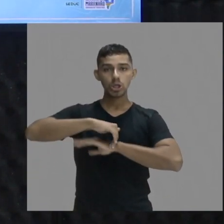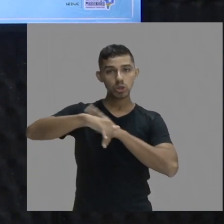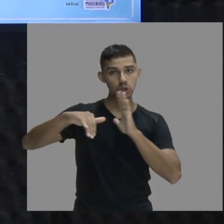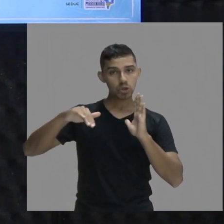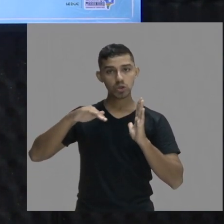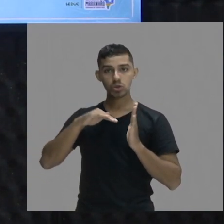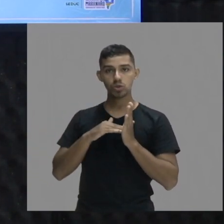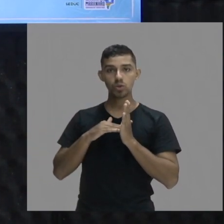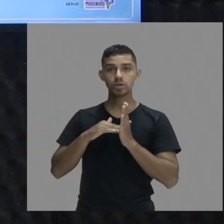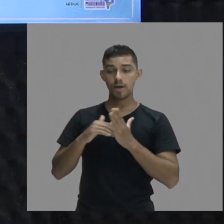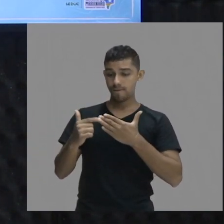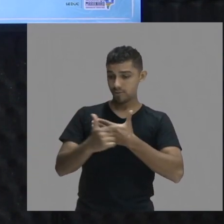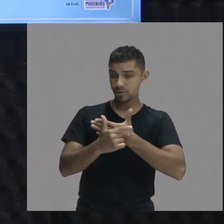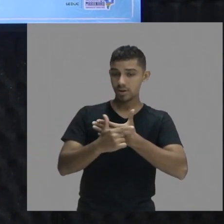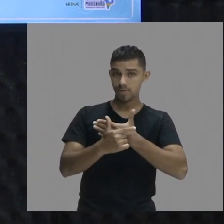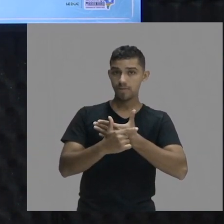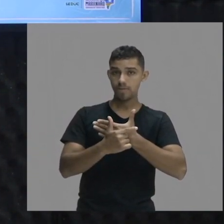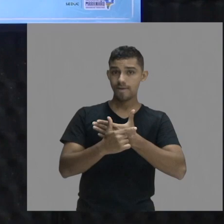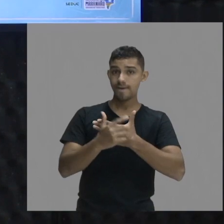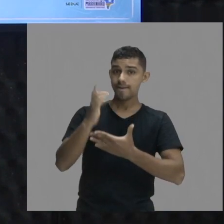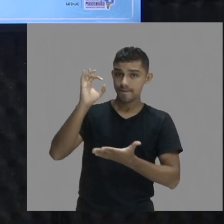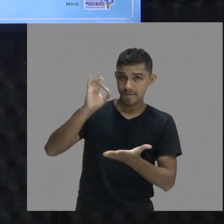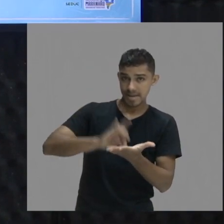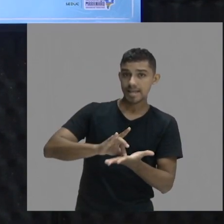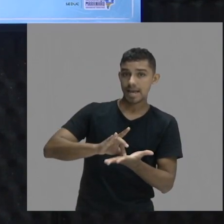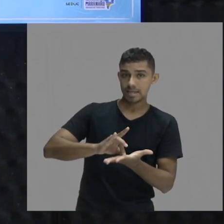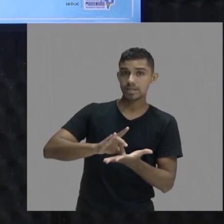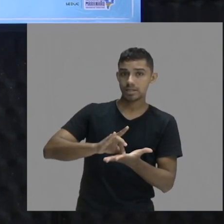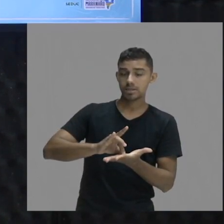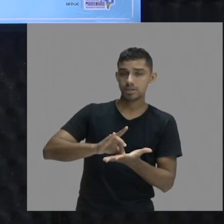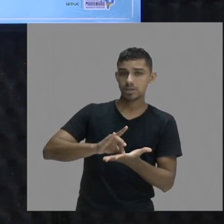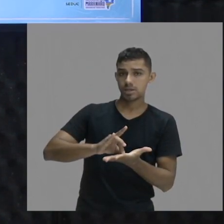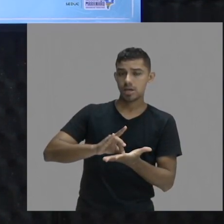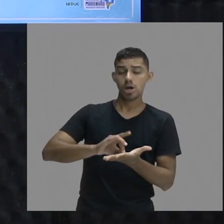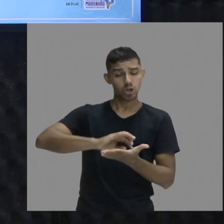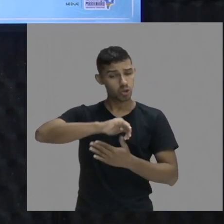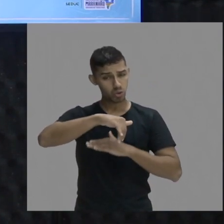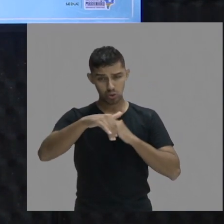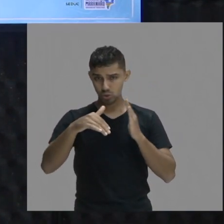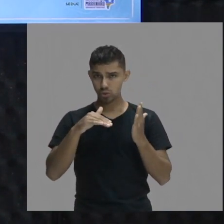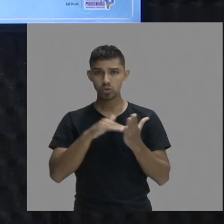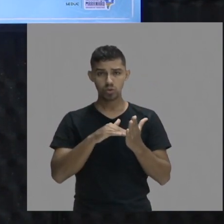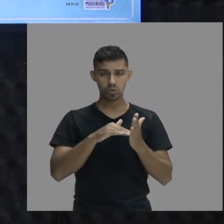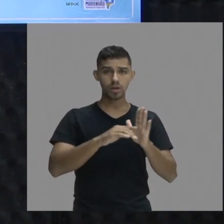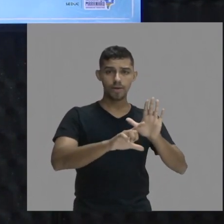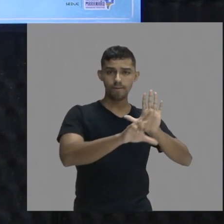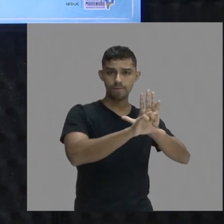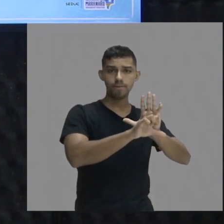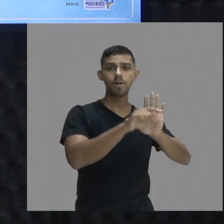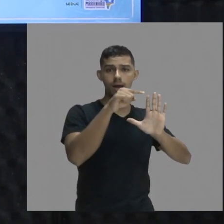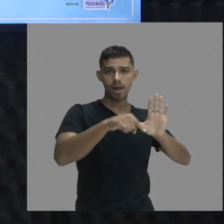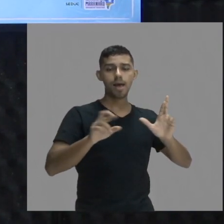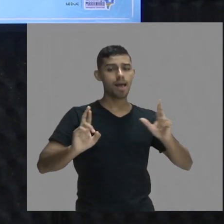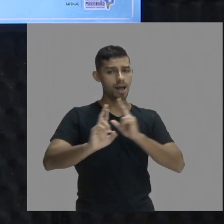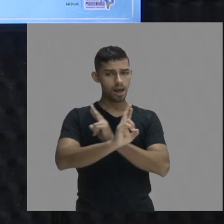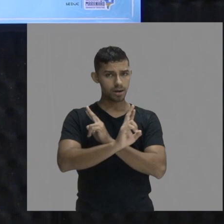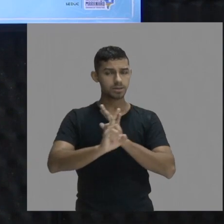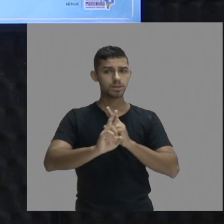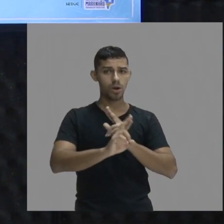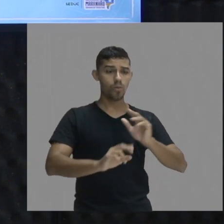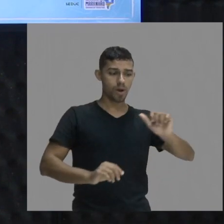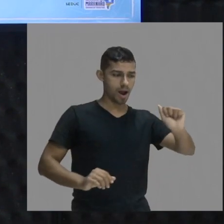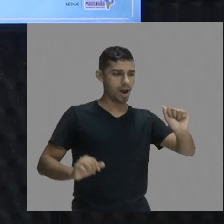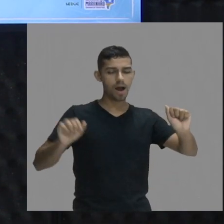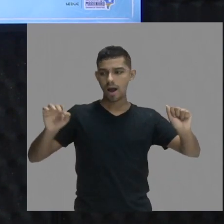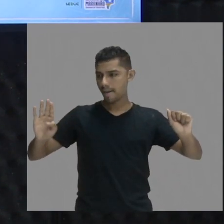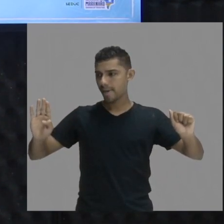é uma relação, verdade é. Toda função é uma relação, porque os elementos do conjunto A estão associados a elementos do conjunto